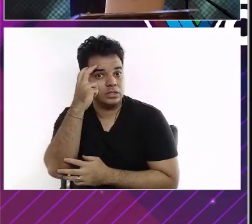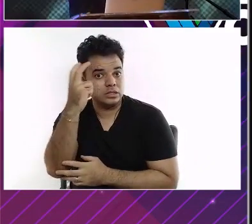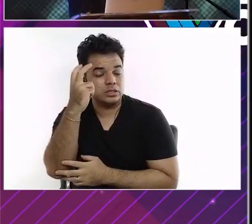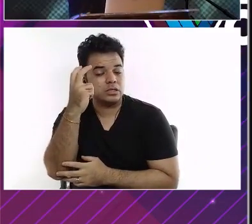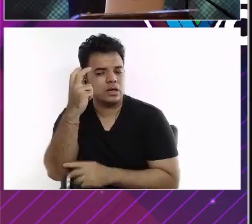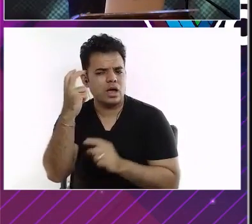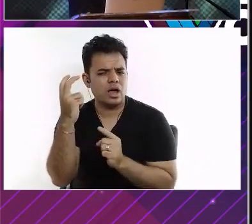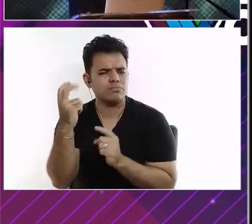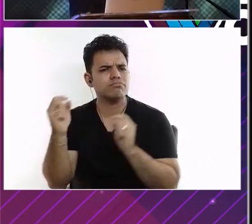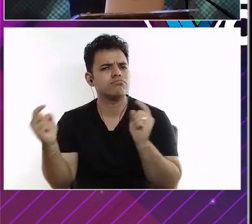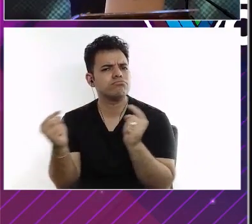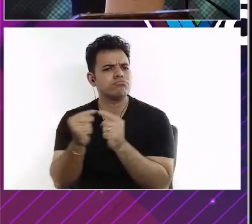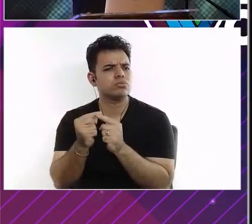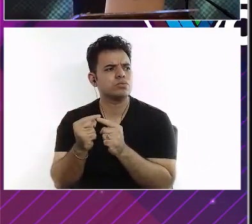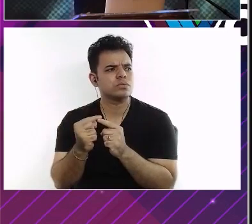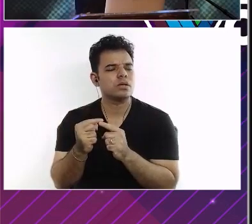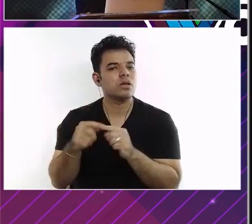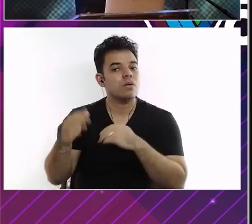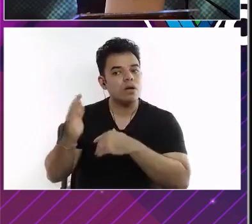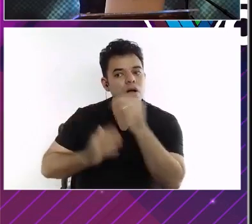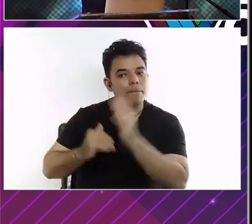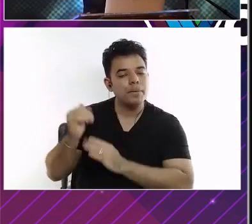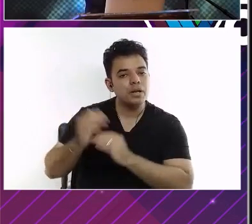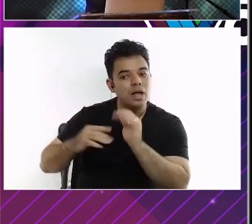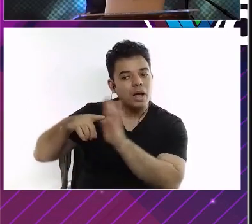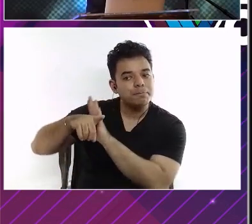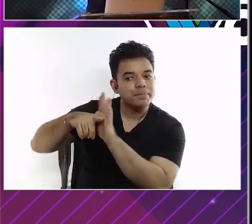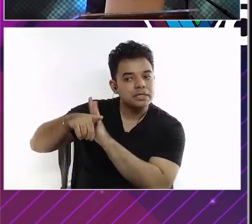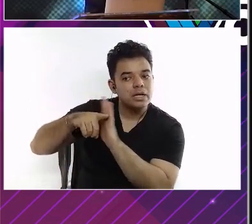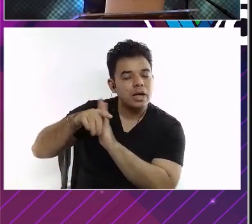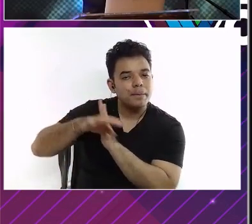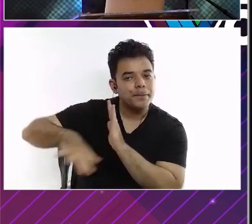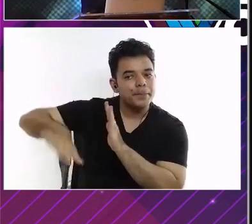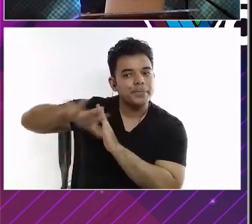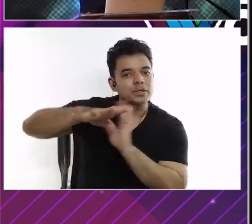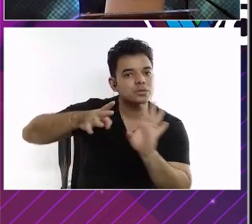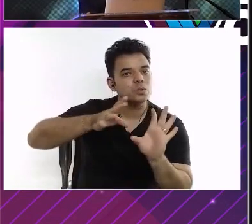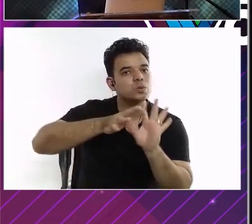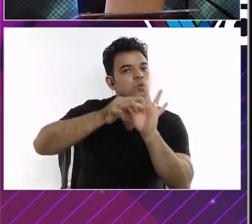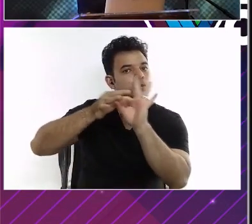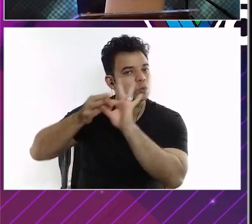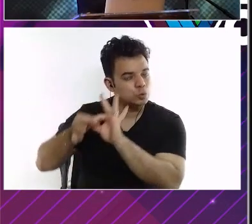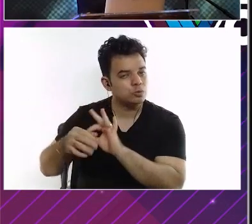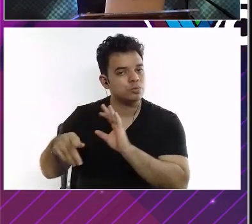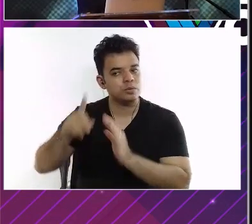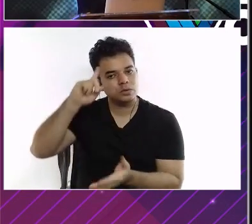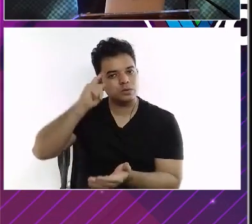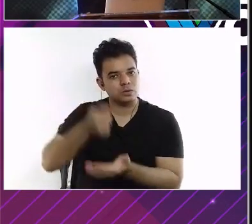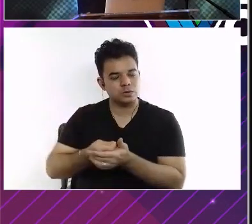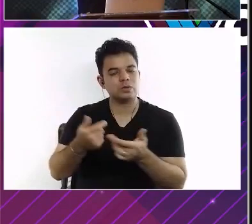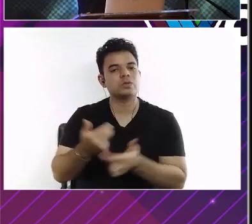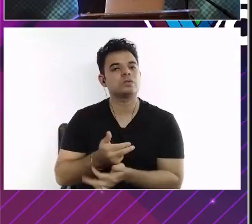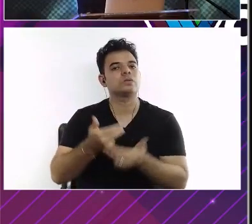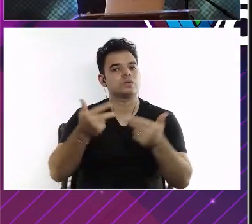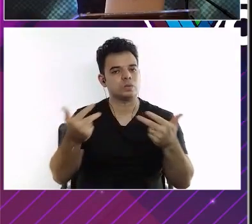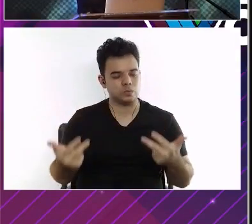significa ter a capacidade de analisar o ambiente e o contexto e conhecimento suficiente para tomar decisões